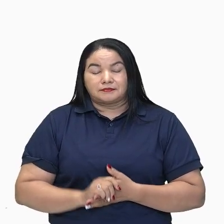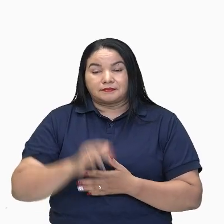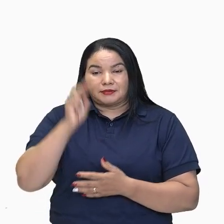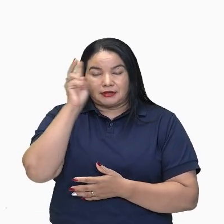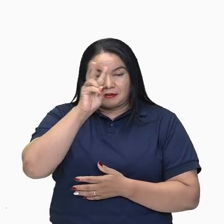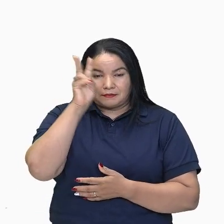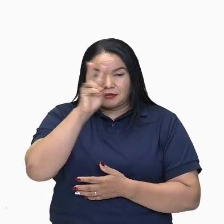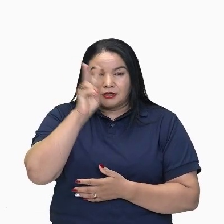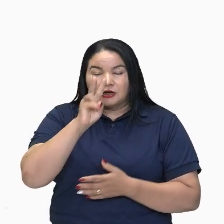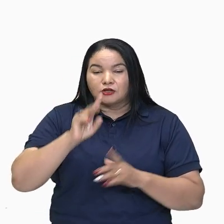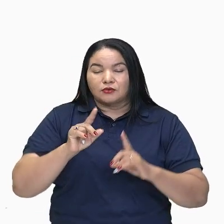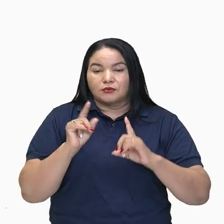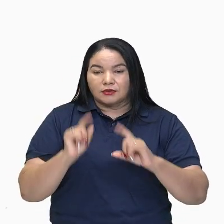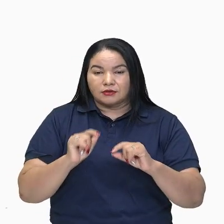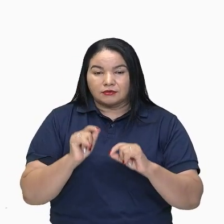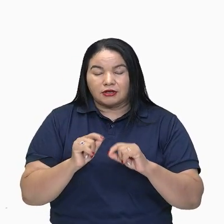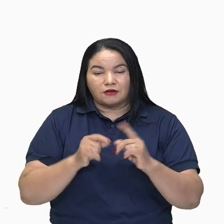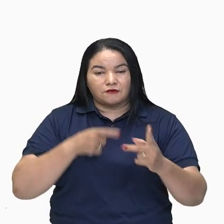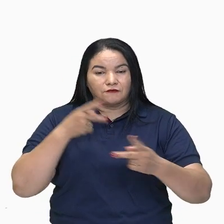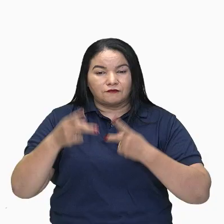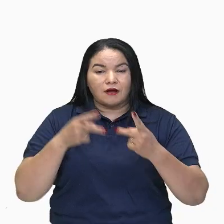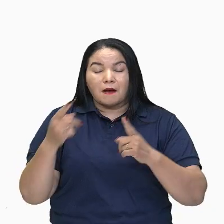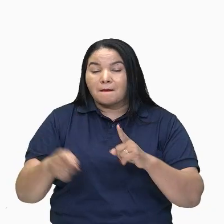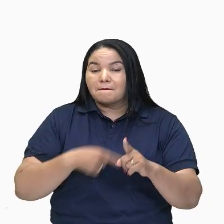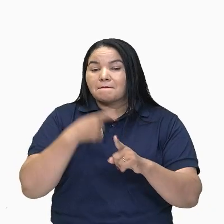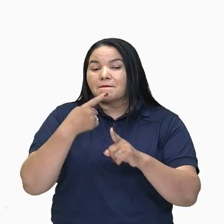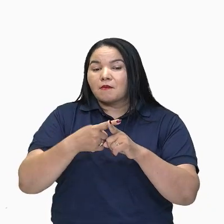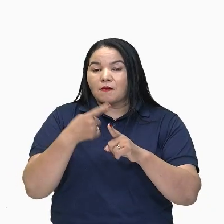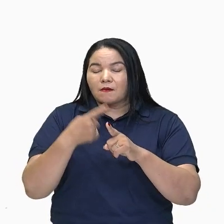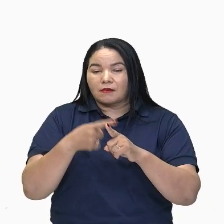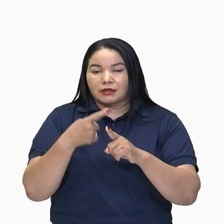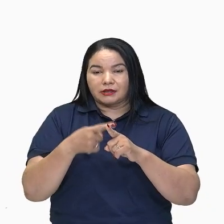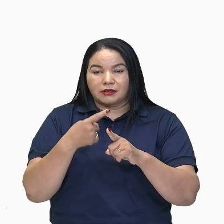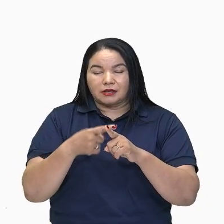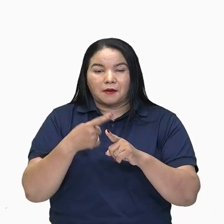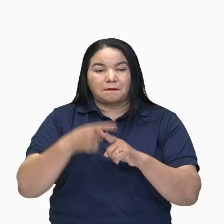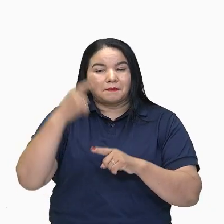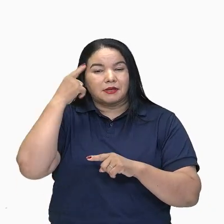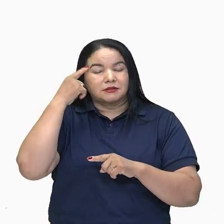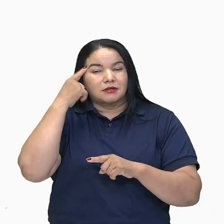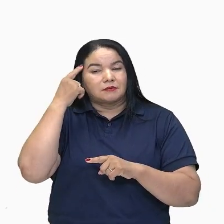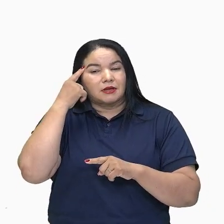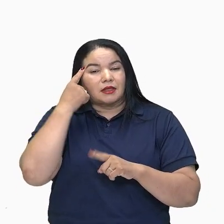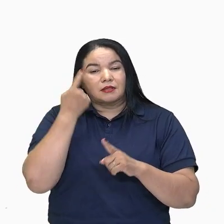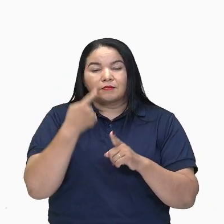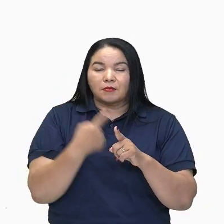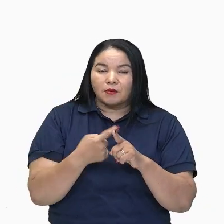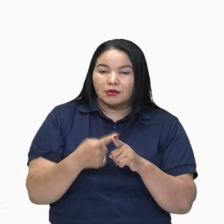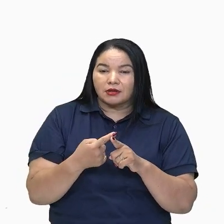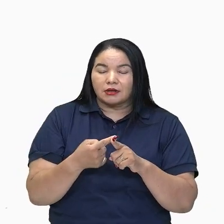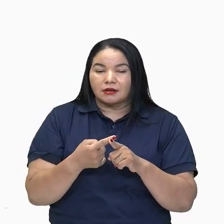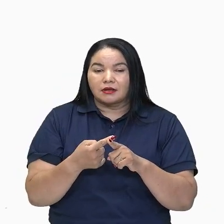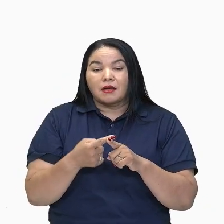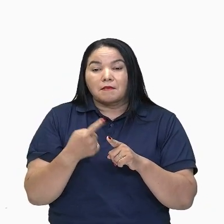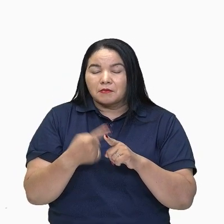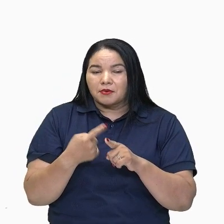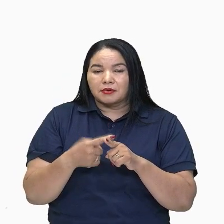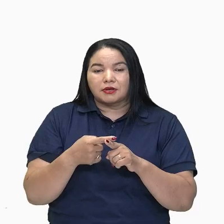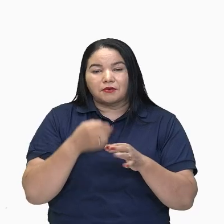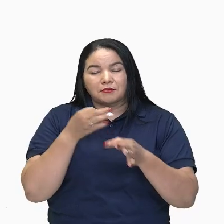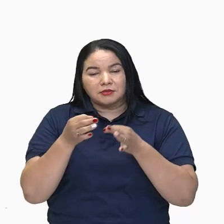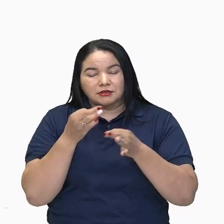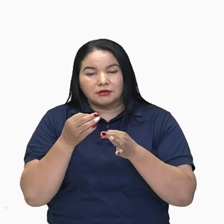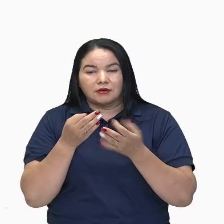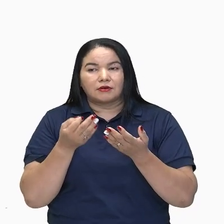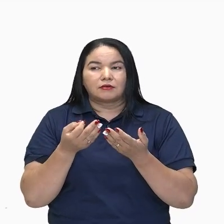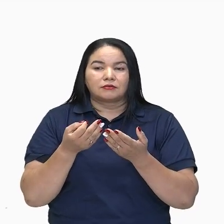que o argumento vai dizer o porquê de pensar de determinada forma, porque determinada opinião é dessa forma.